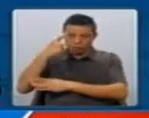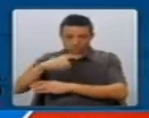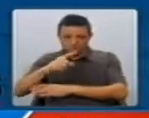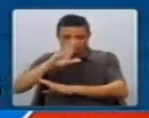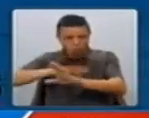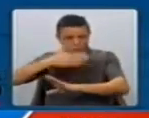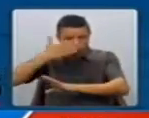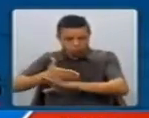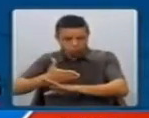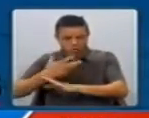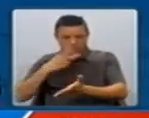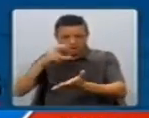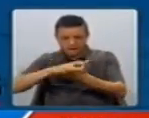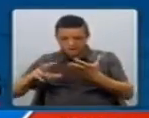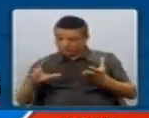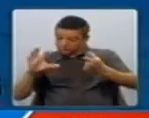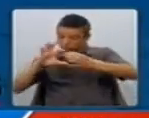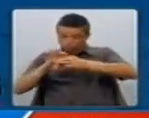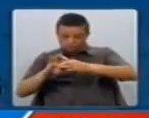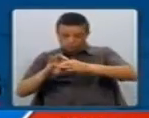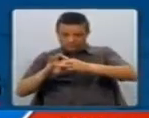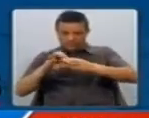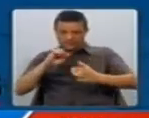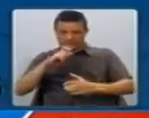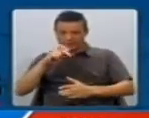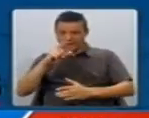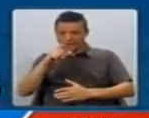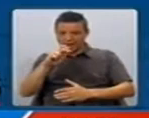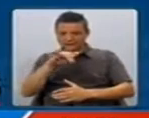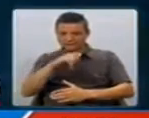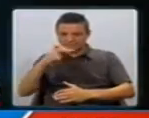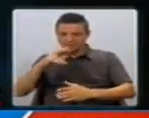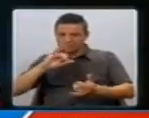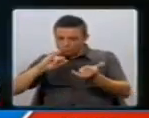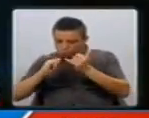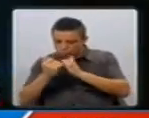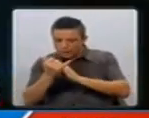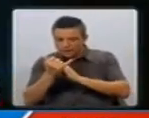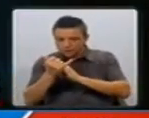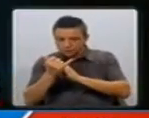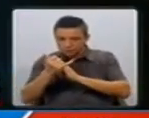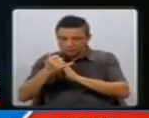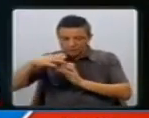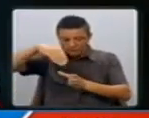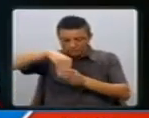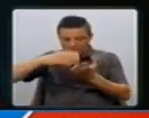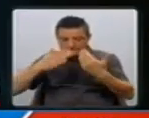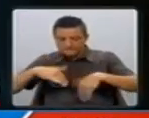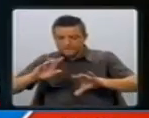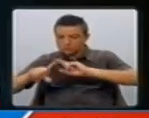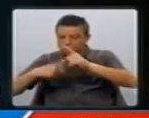luminosidade, tanta energia associada a estas galáxias, então eles até podem ter buracos negros muito maciços no seu núcleo, mas tem que haver outra